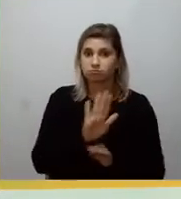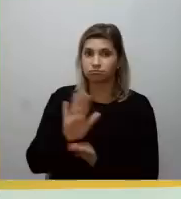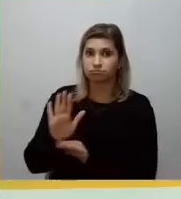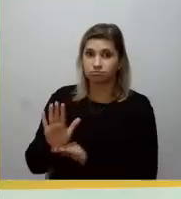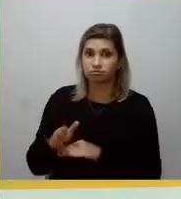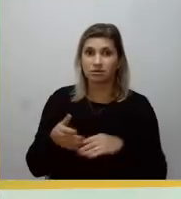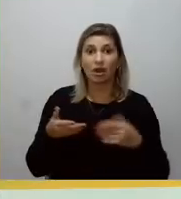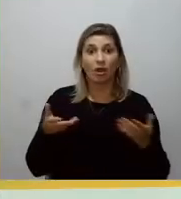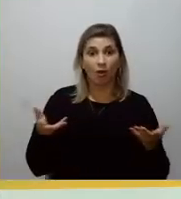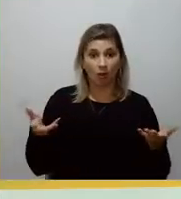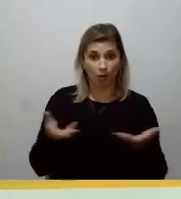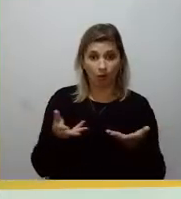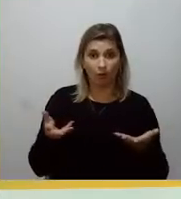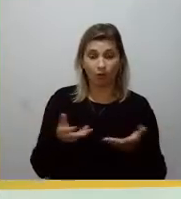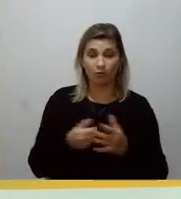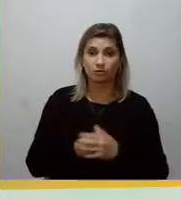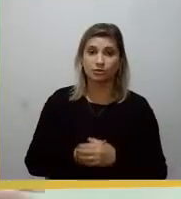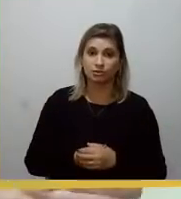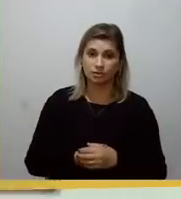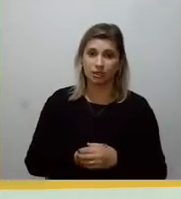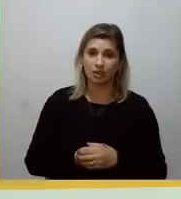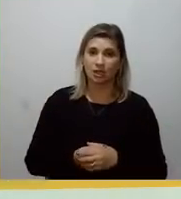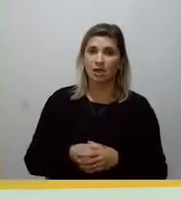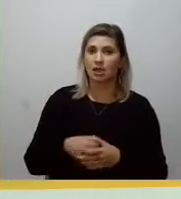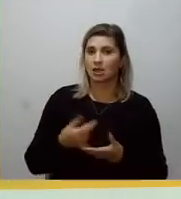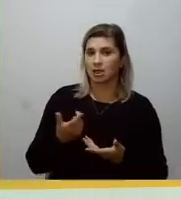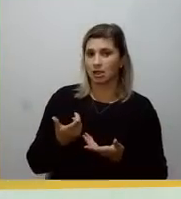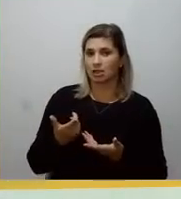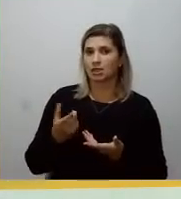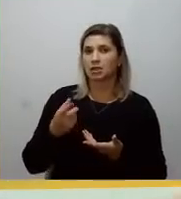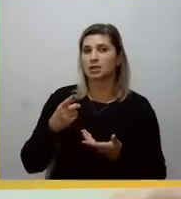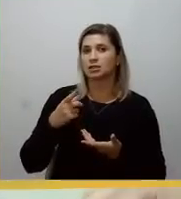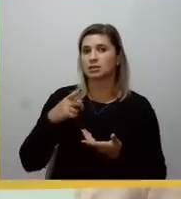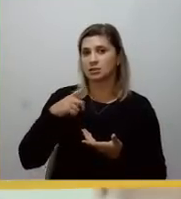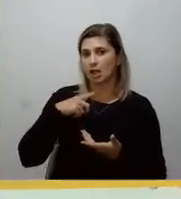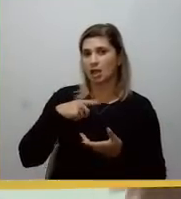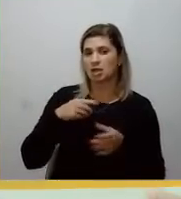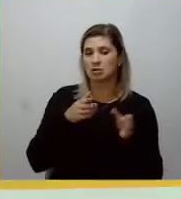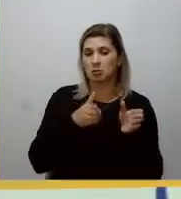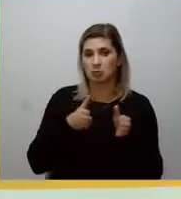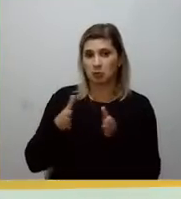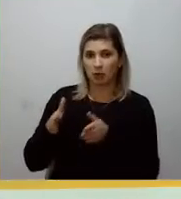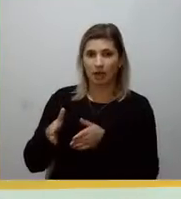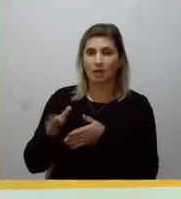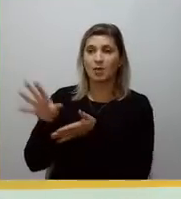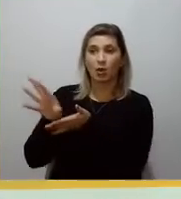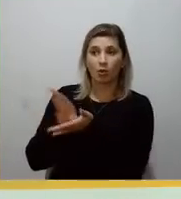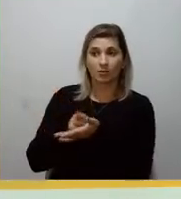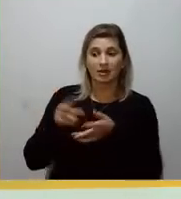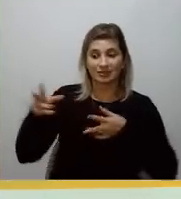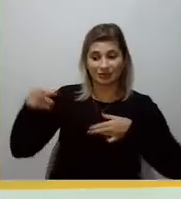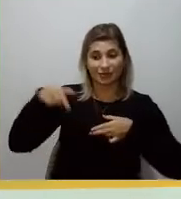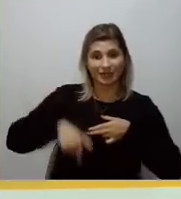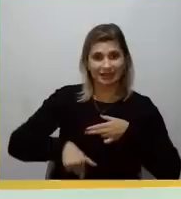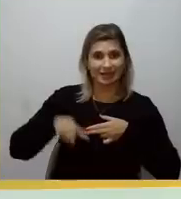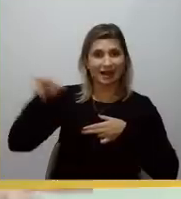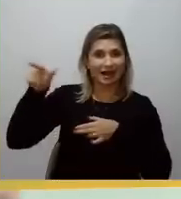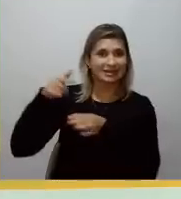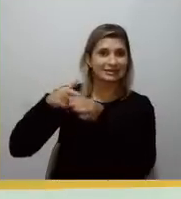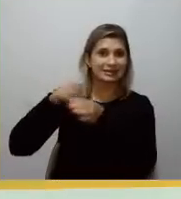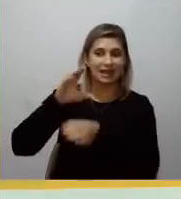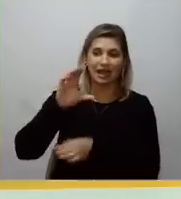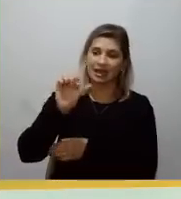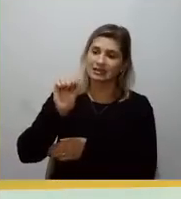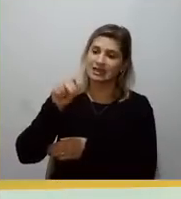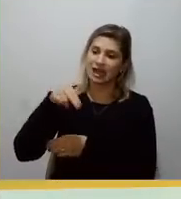nacional da Globo mostrou um programa igual, copiado daqui no município de Canoas. Eu acho que foi uma conquista da cidade de Lages, da